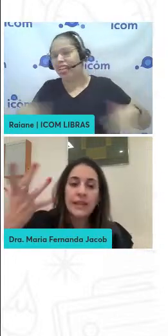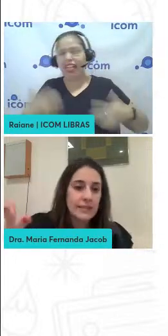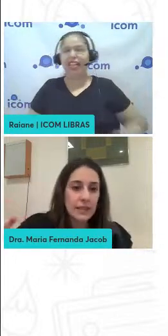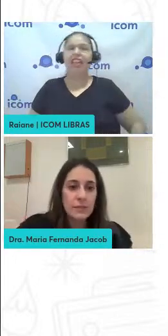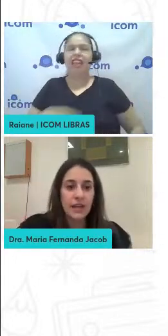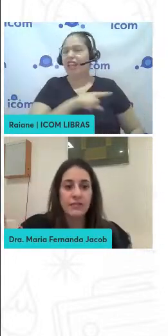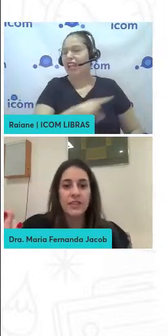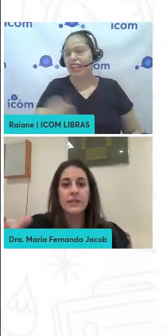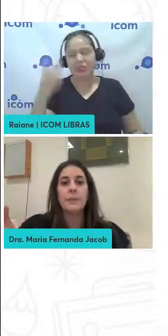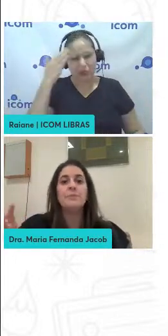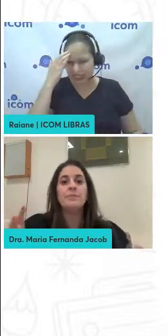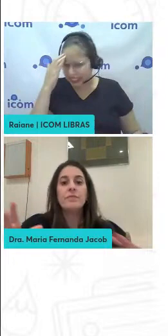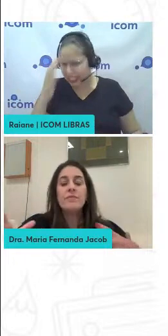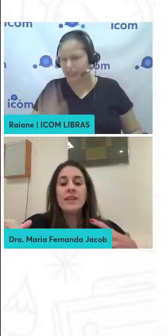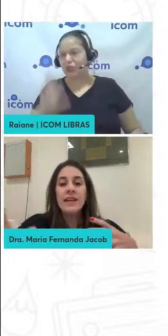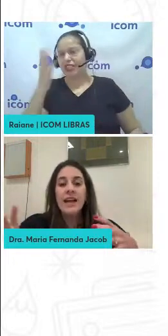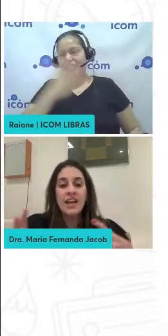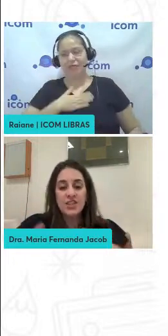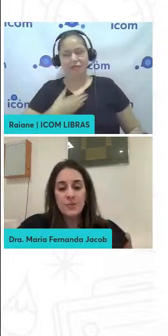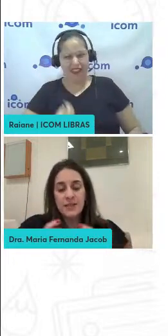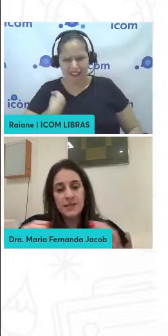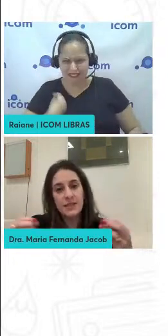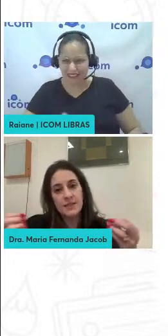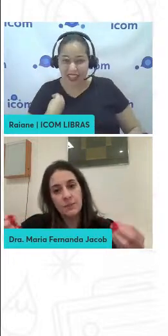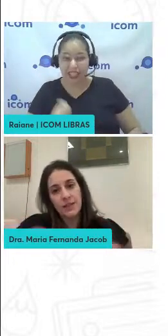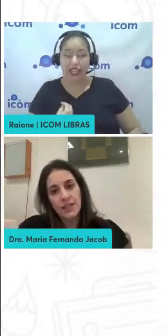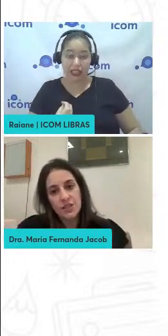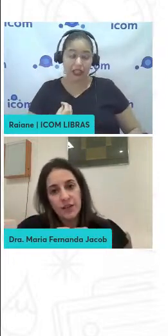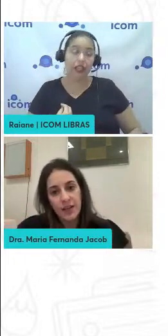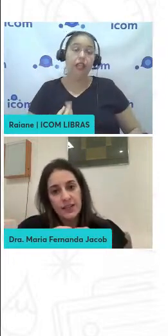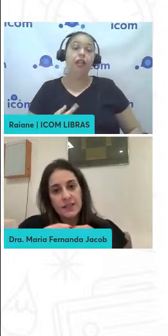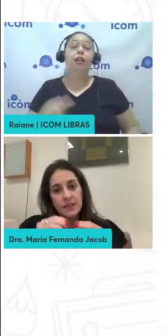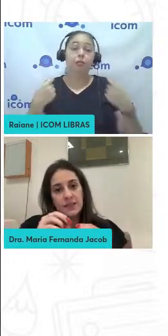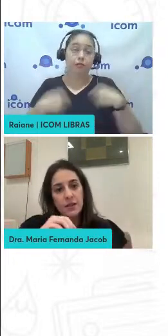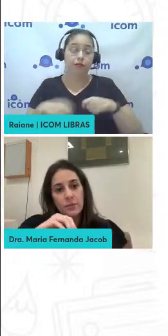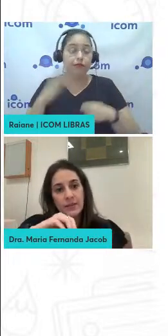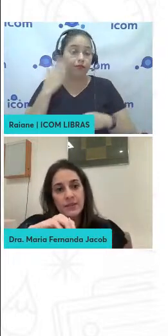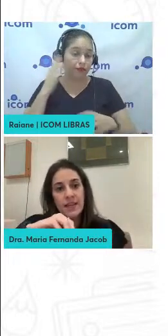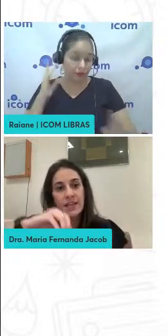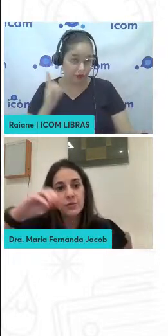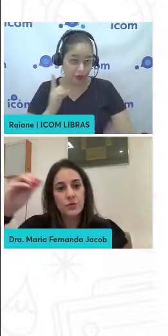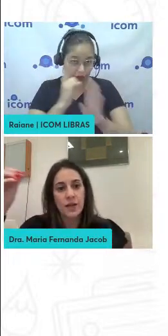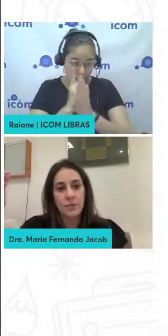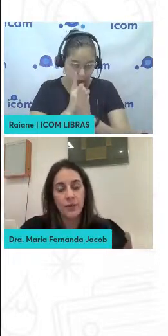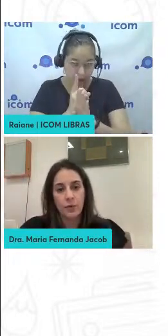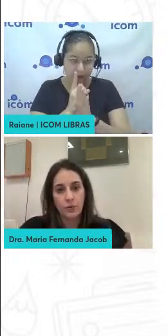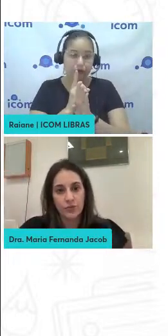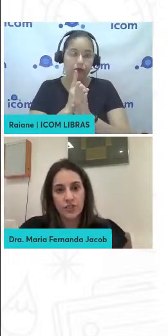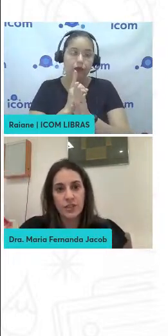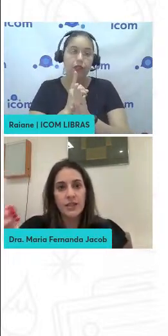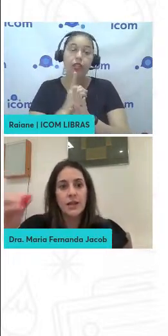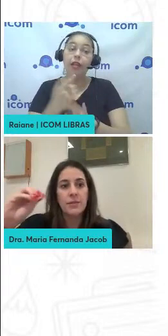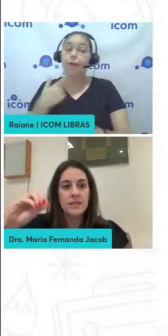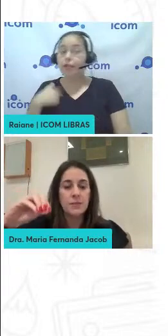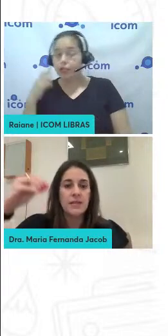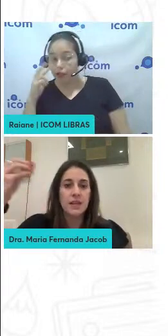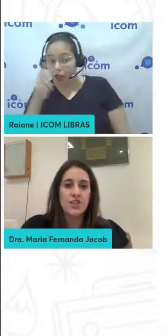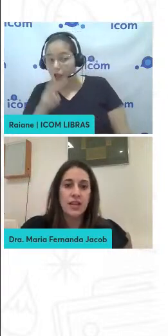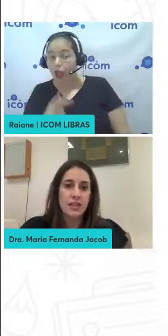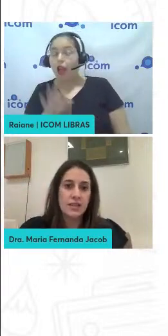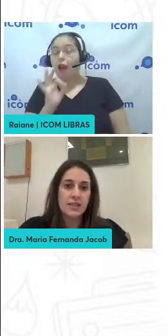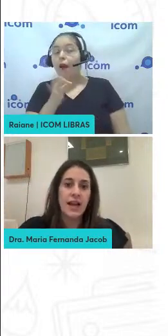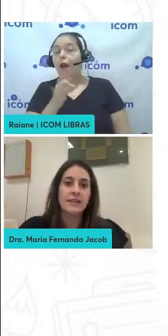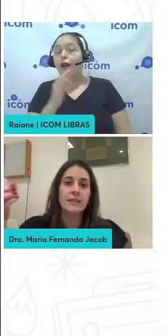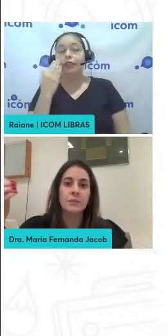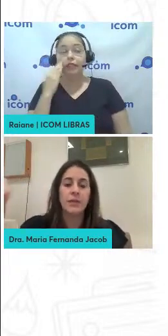que acontece na minha vida, a gente precisa saber identificar essa questão para sermos a ponte para esse